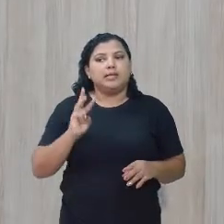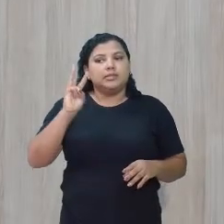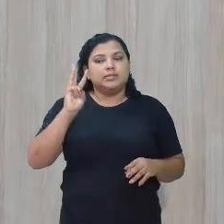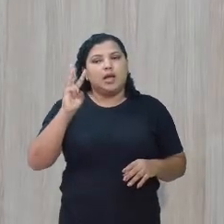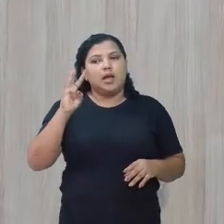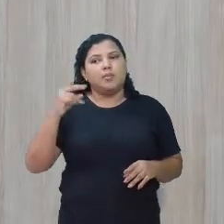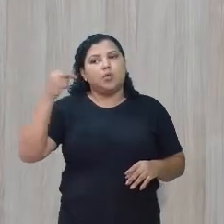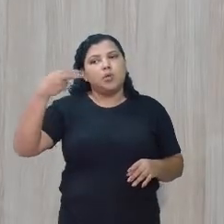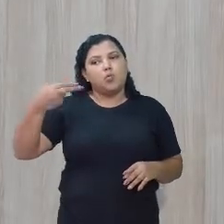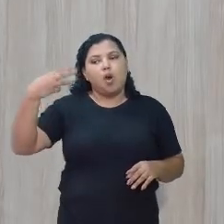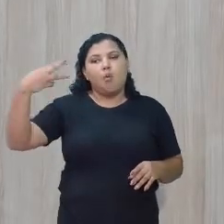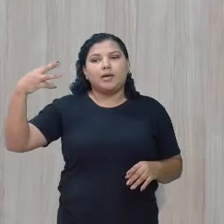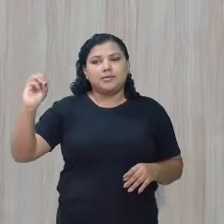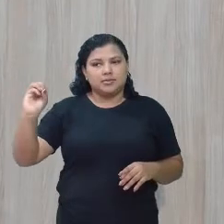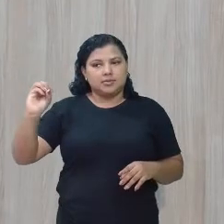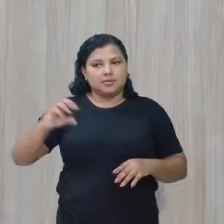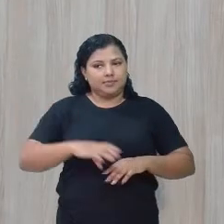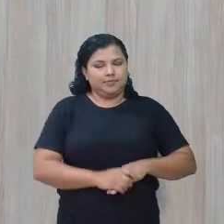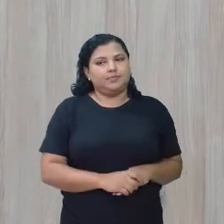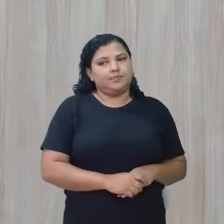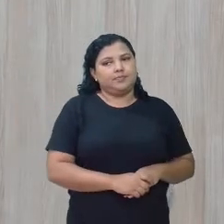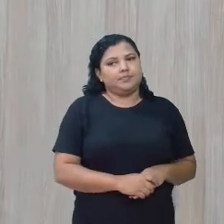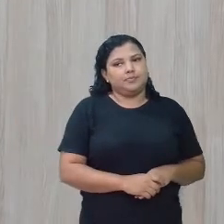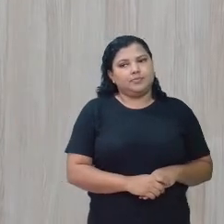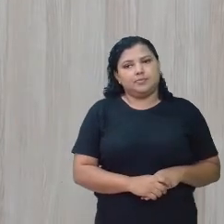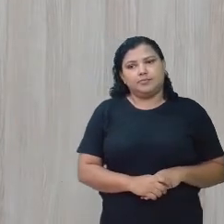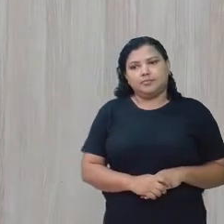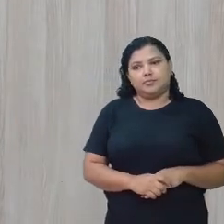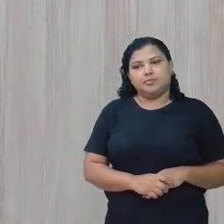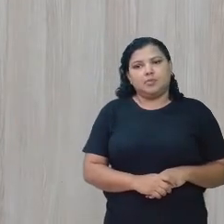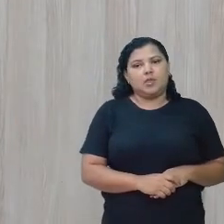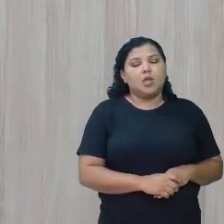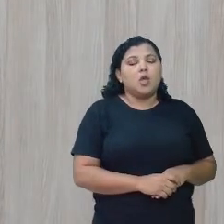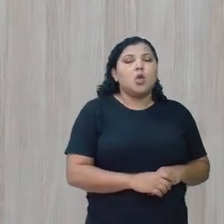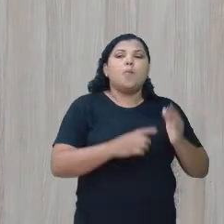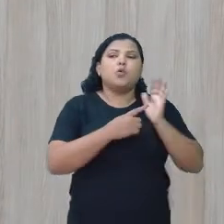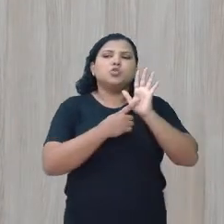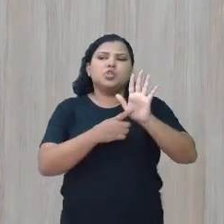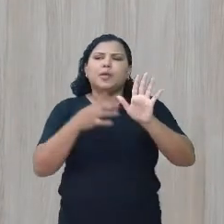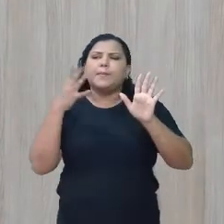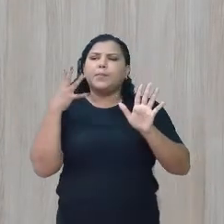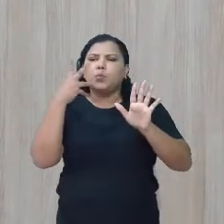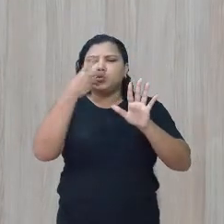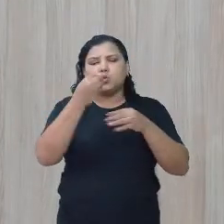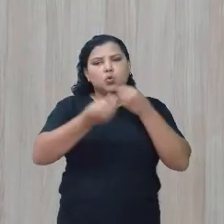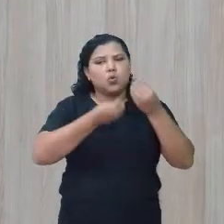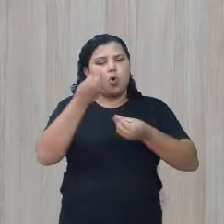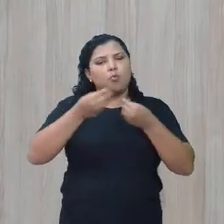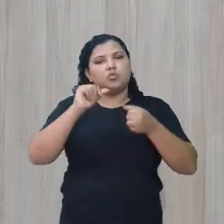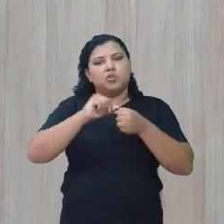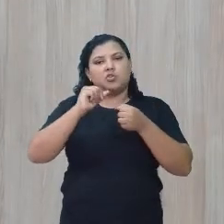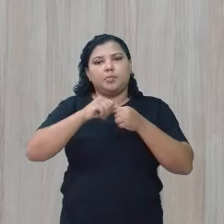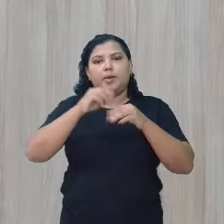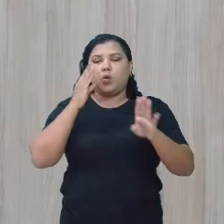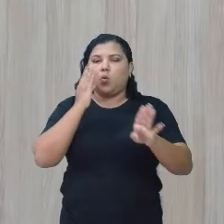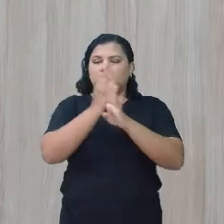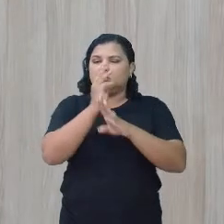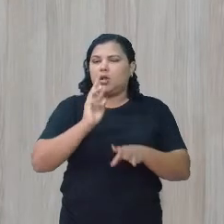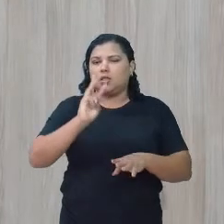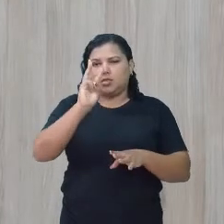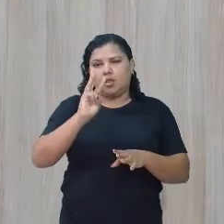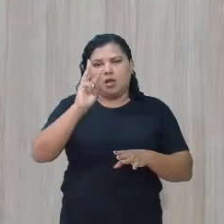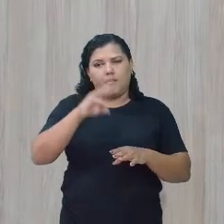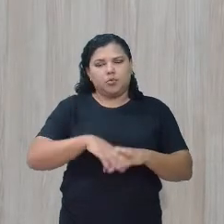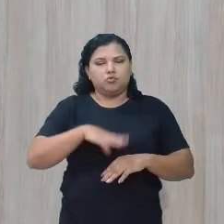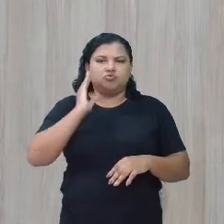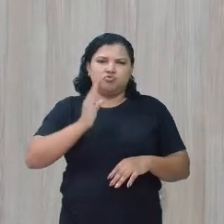a 30. E aí eu mostrei ontem para você, bem bonitinho, certo? Como é que a gente faz para encontrar o valor de w. Isso